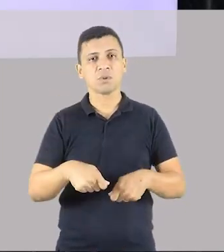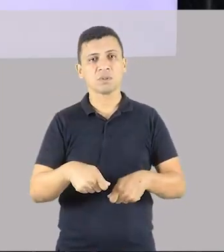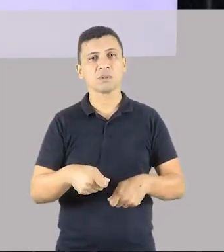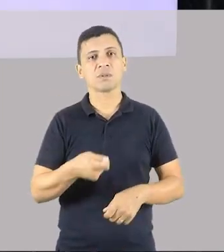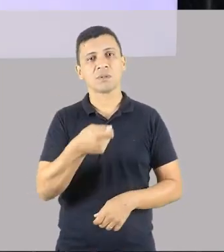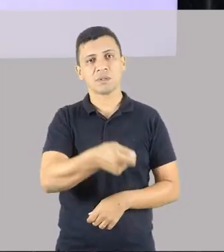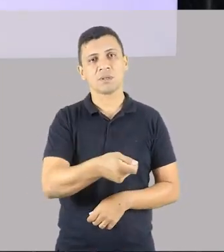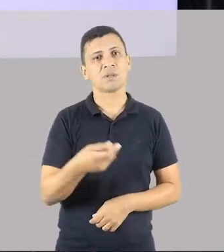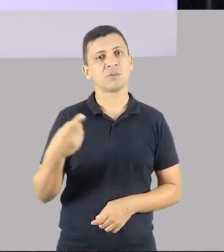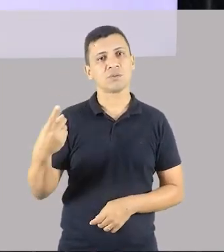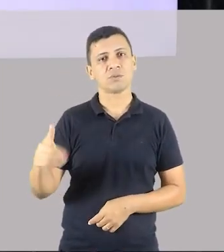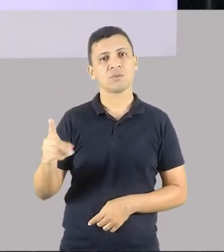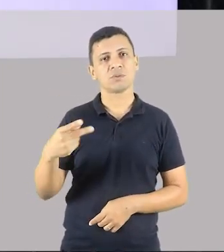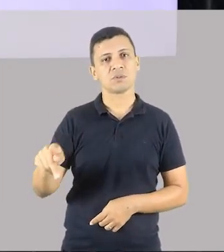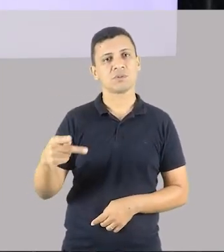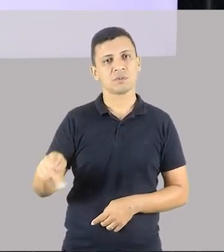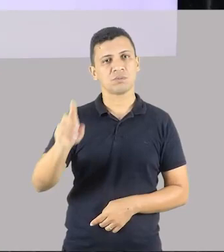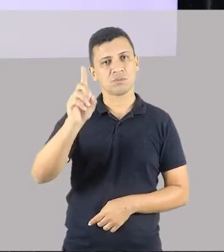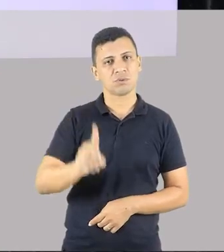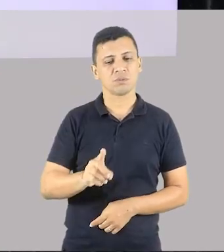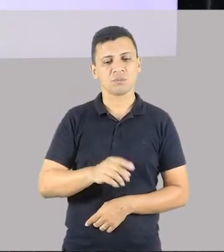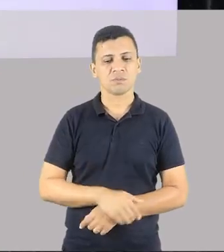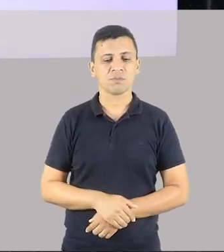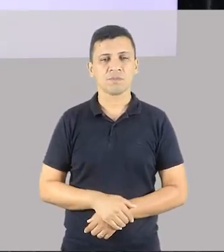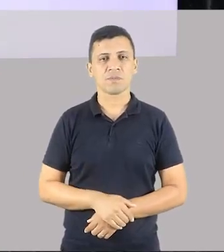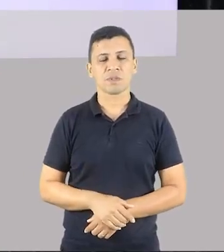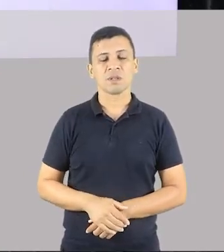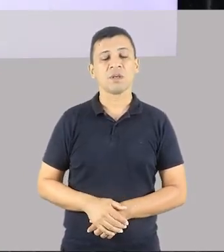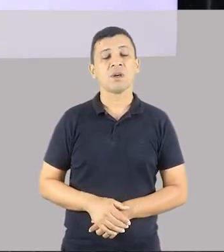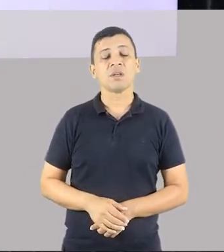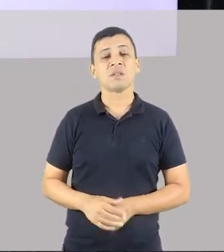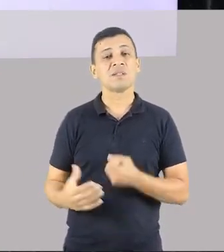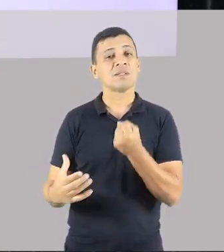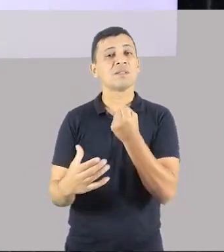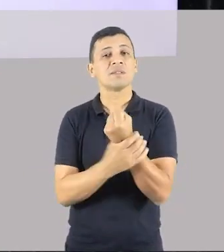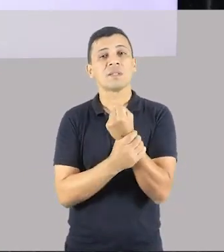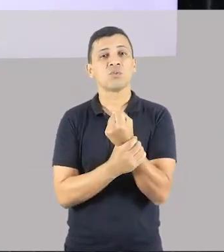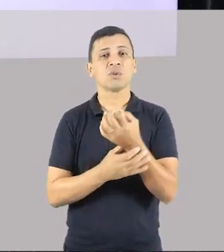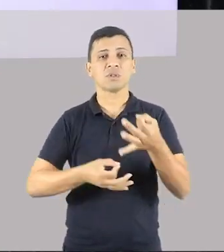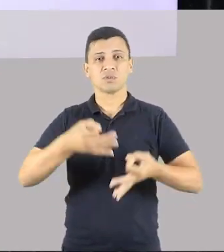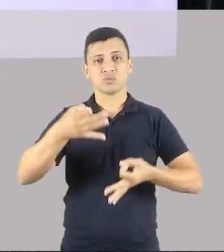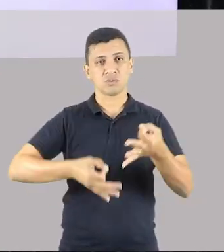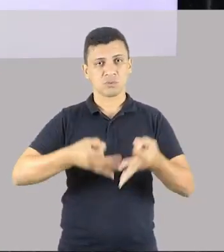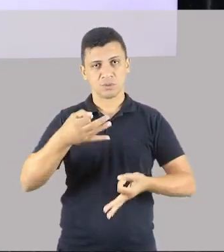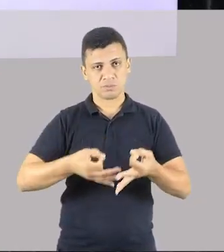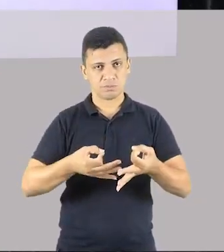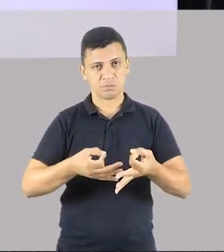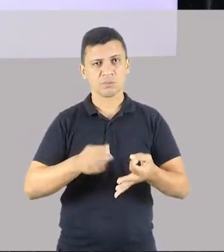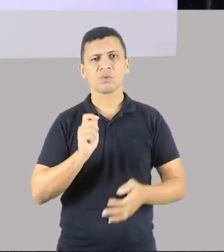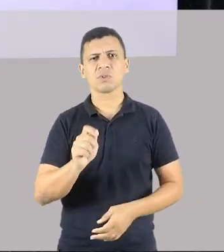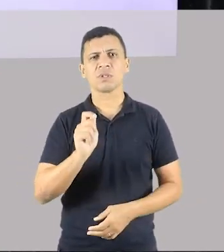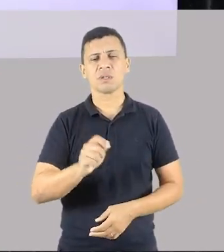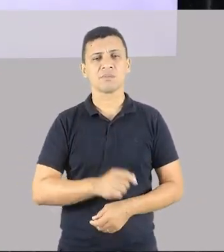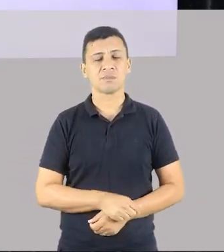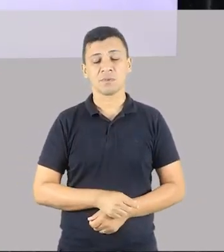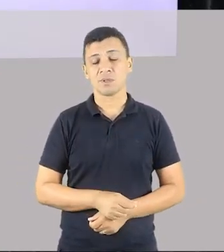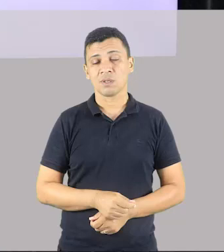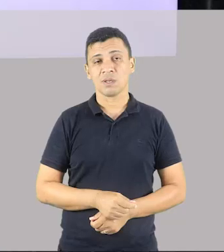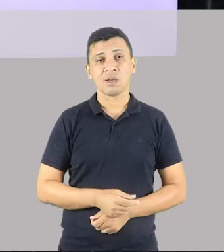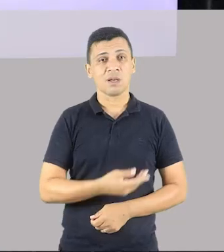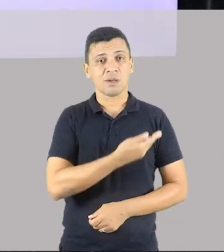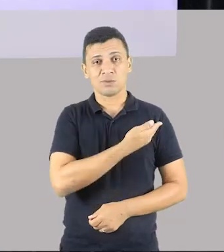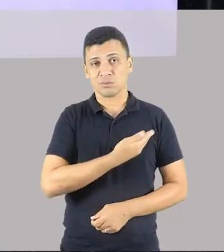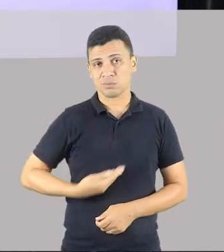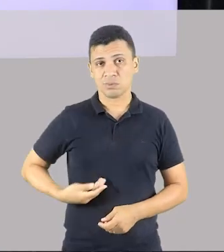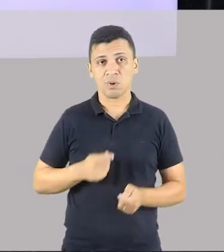seu direito à defesa. A segurança jurídica é aquilo que garante para a administração pública a segurança e